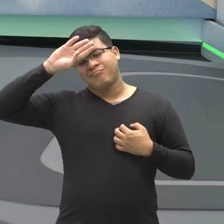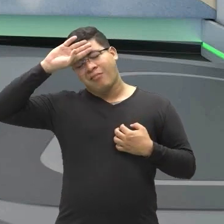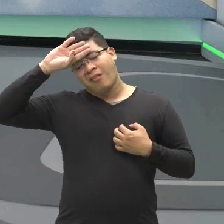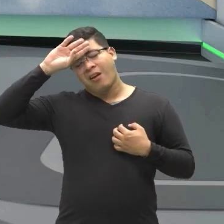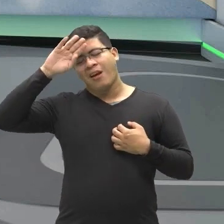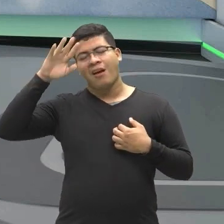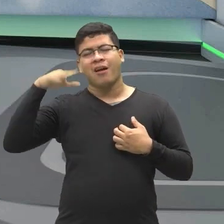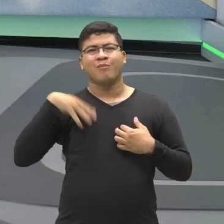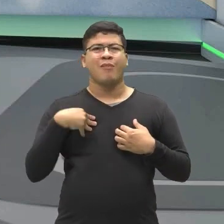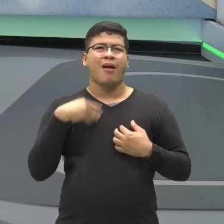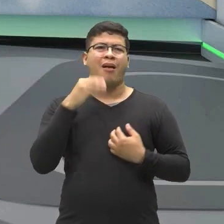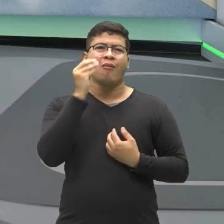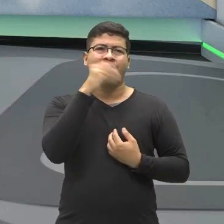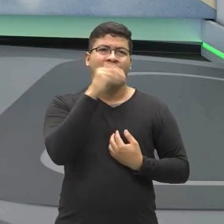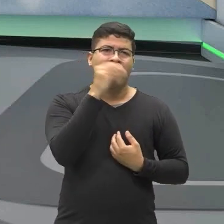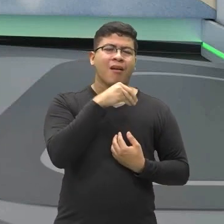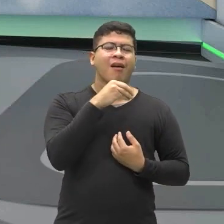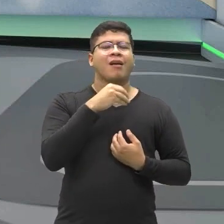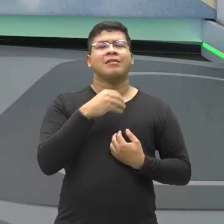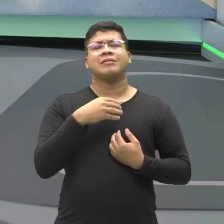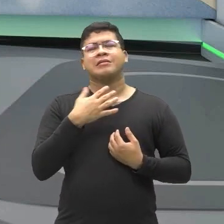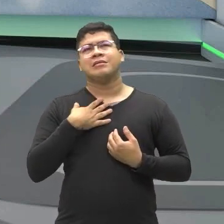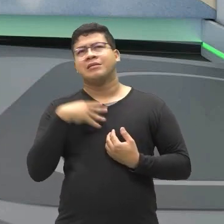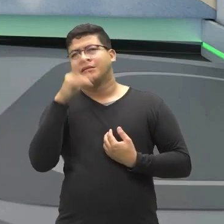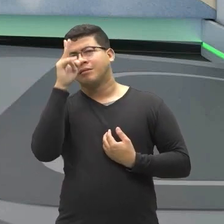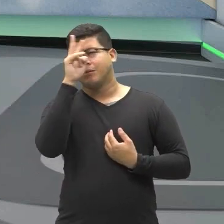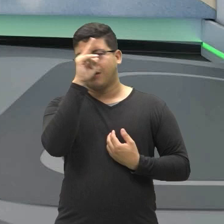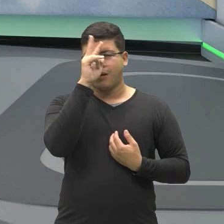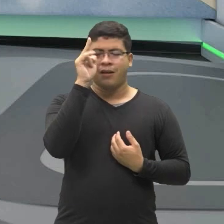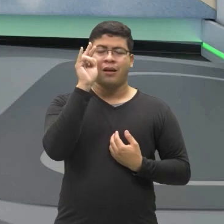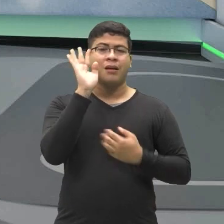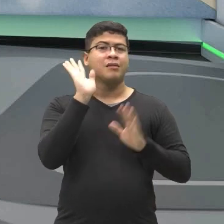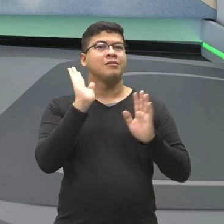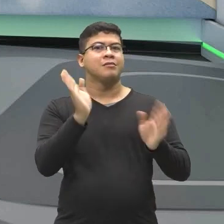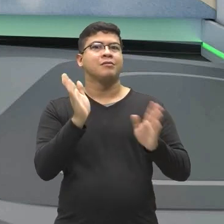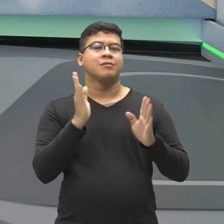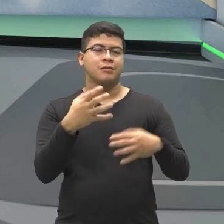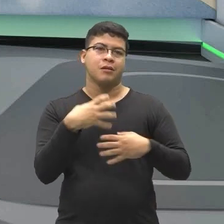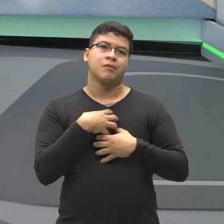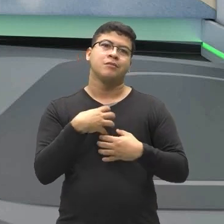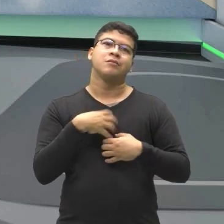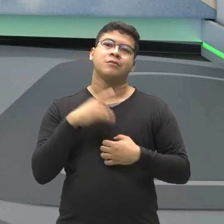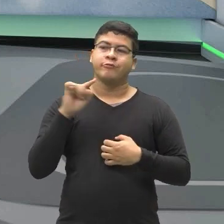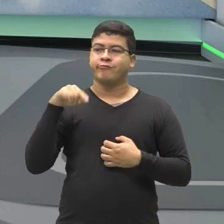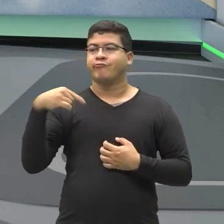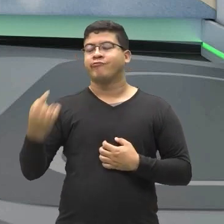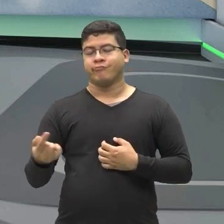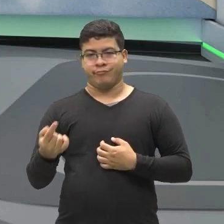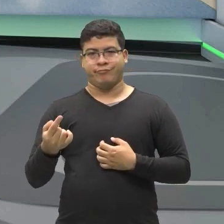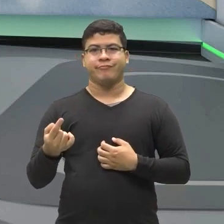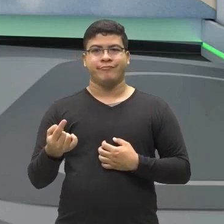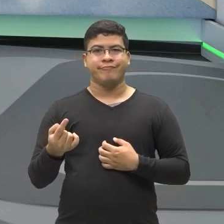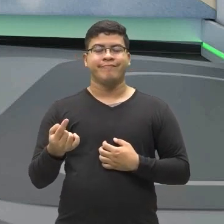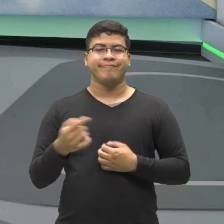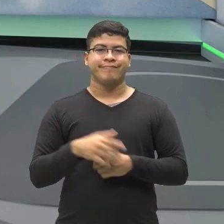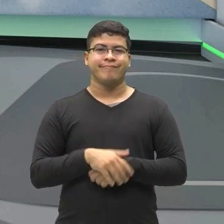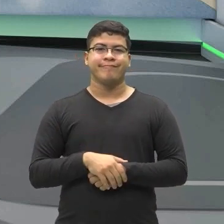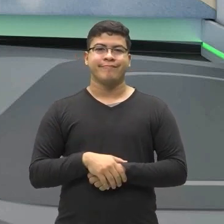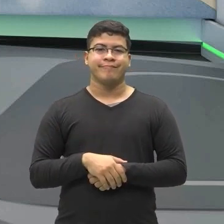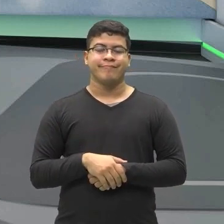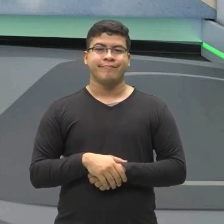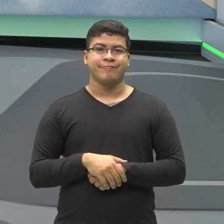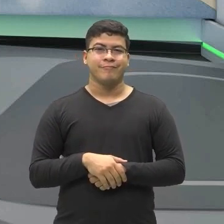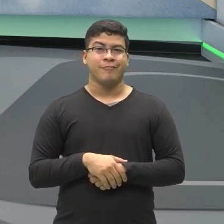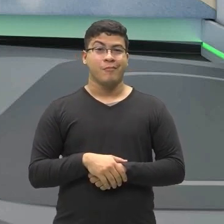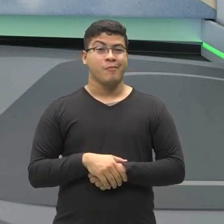fraquinho, mais mole, né? Tô com mal-estar, já significa dizer que alguma coisa não está funcionando muito bem, tá bom? Vamos